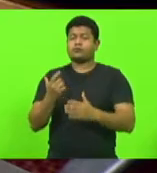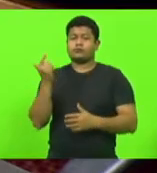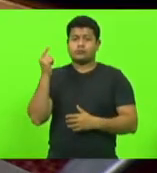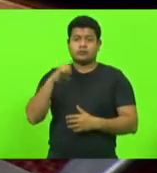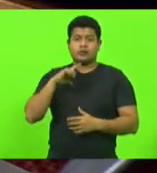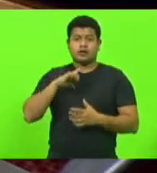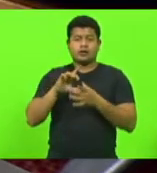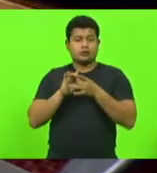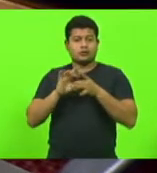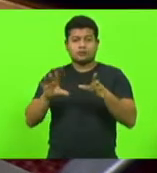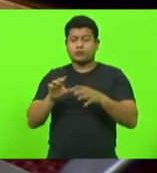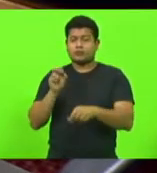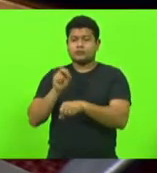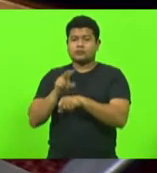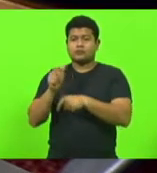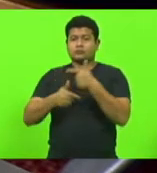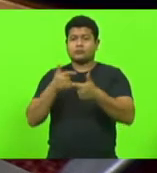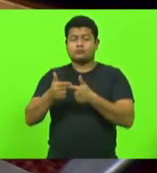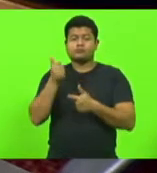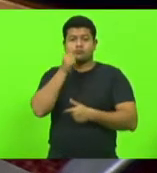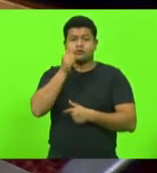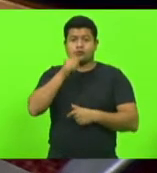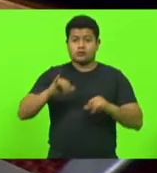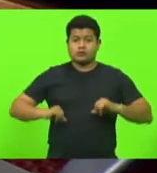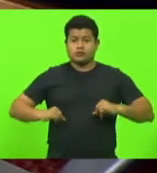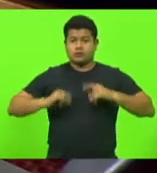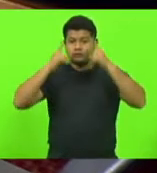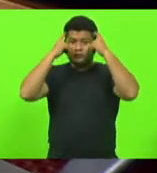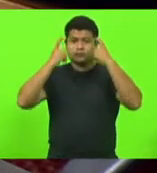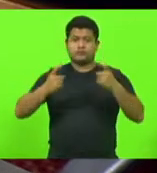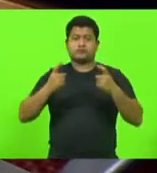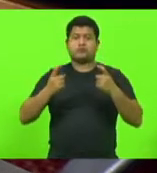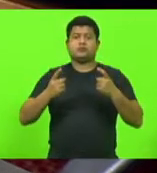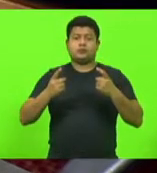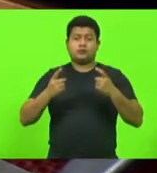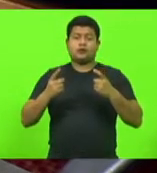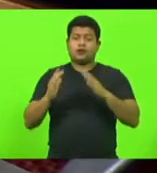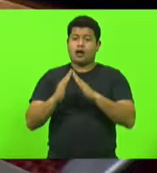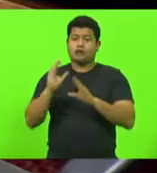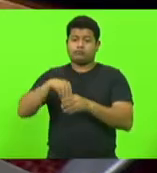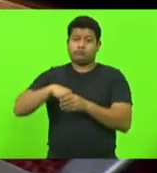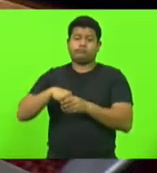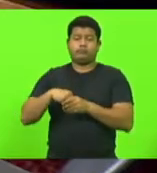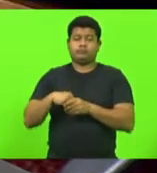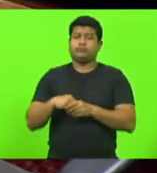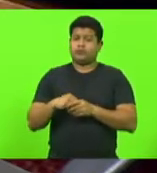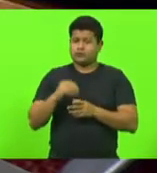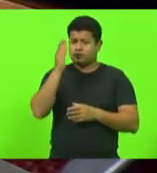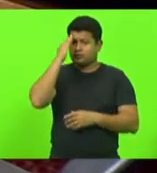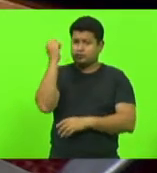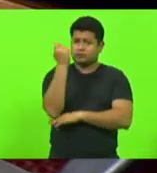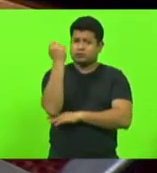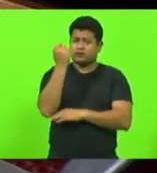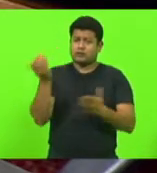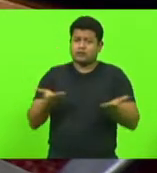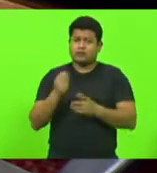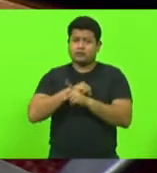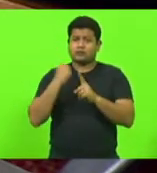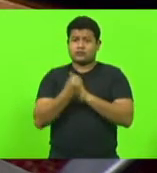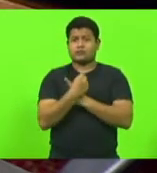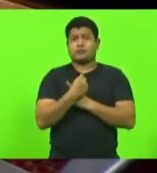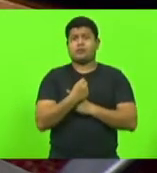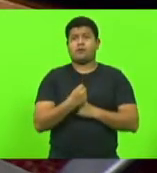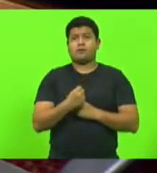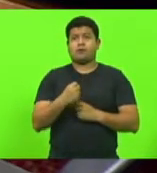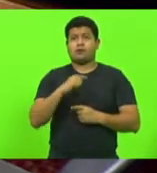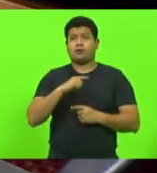para as mulheres que estão em situação de violência doméstica, e nós sabemos que isso está muito grave na sociedade nesse momento. Houve aqui